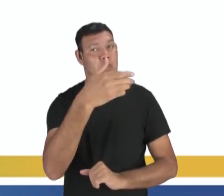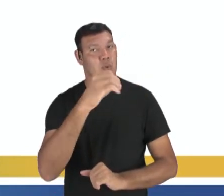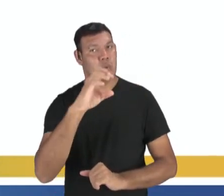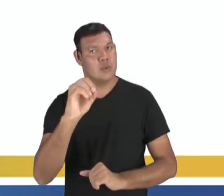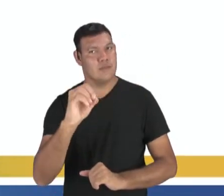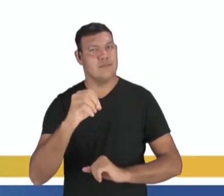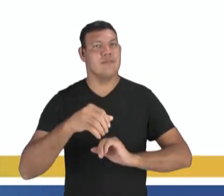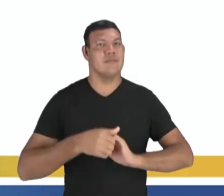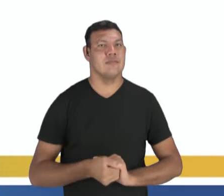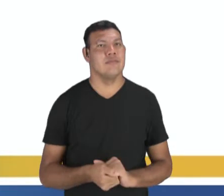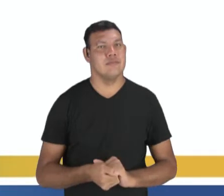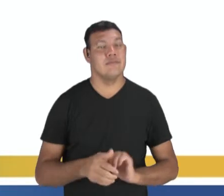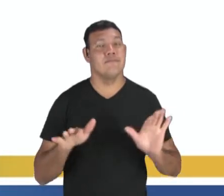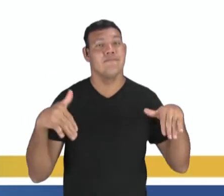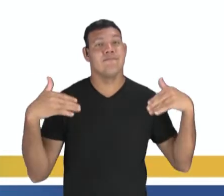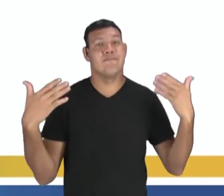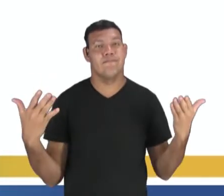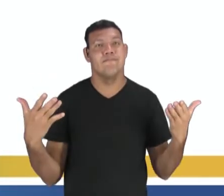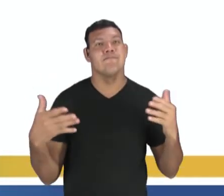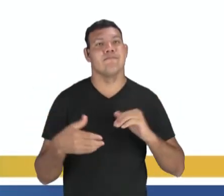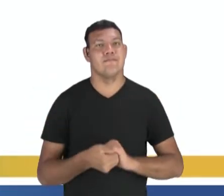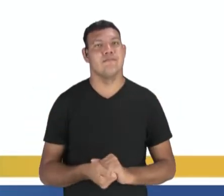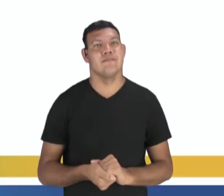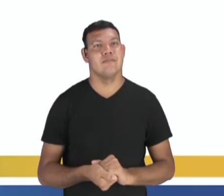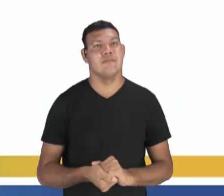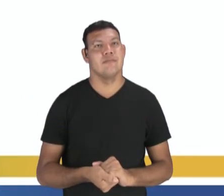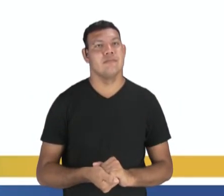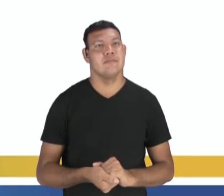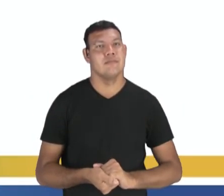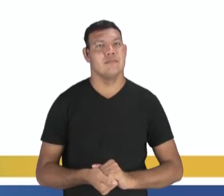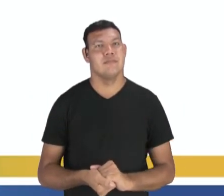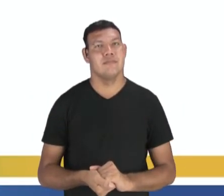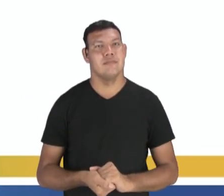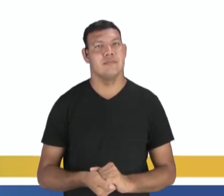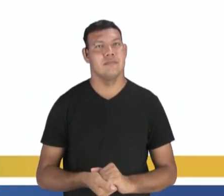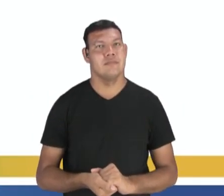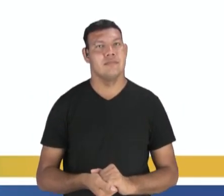200 Assim ficamos com